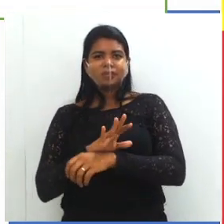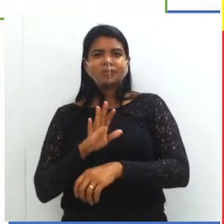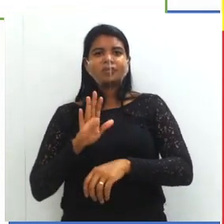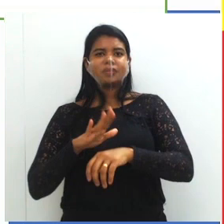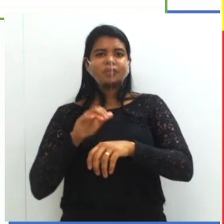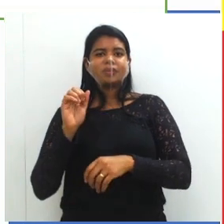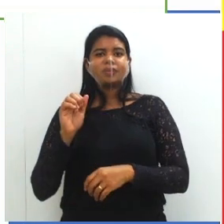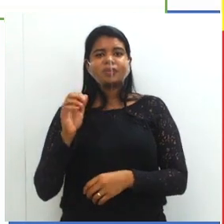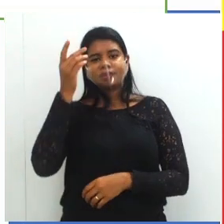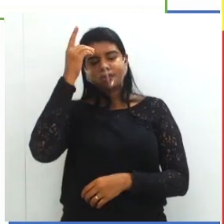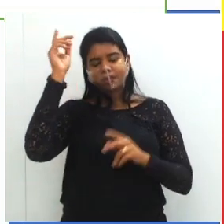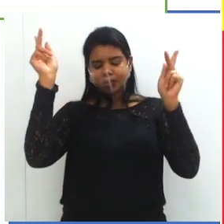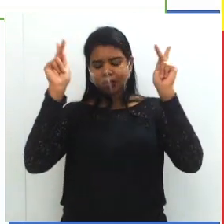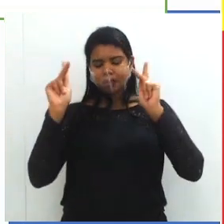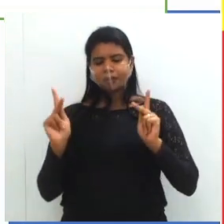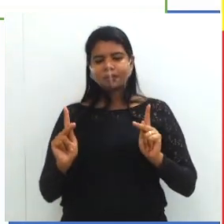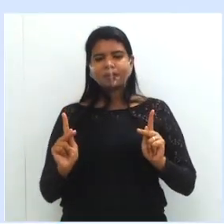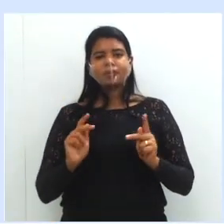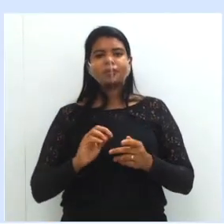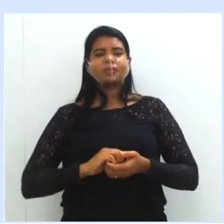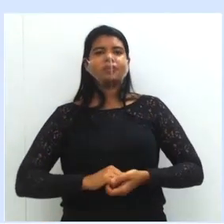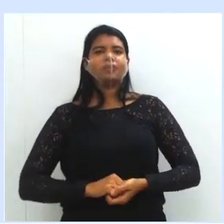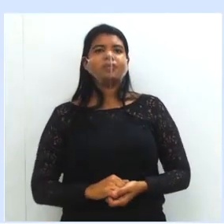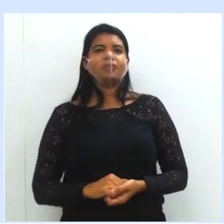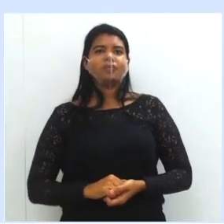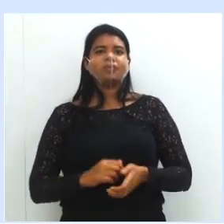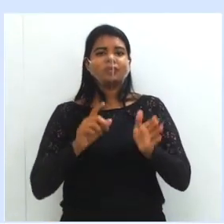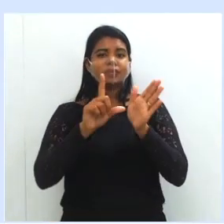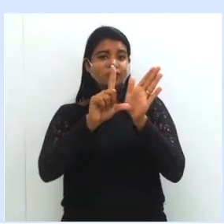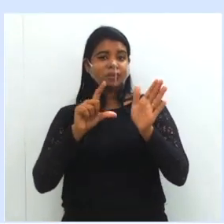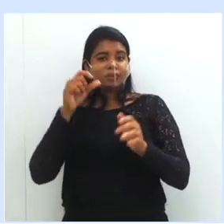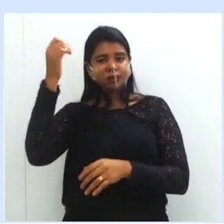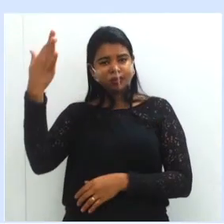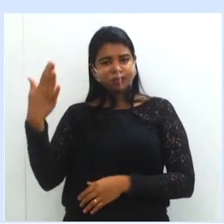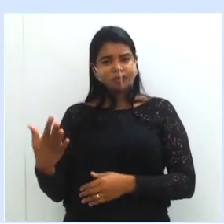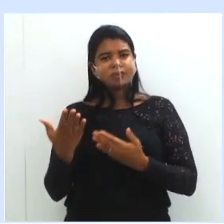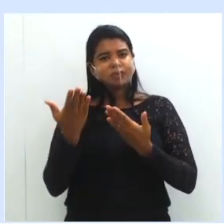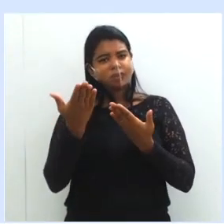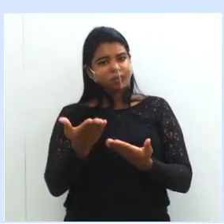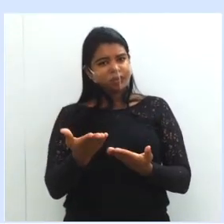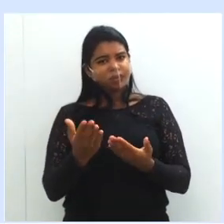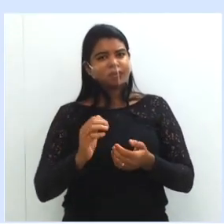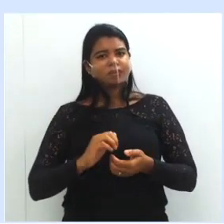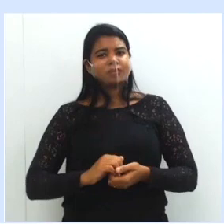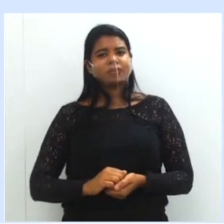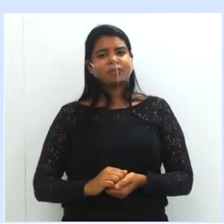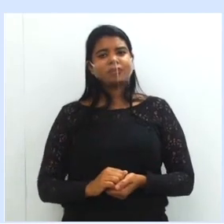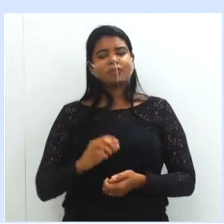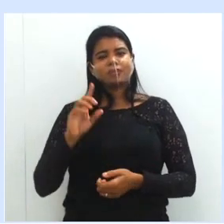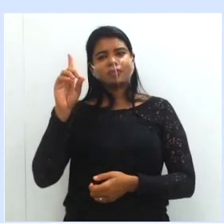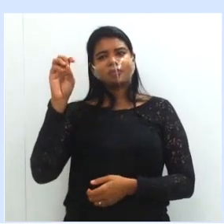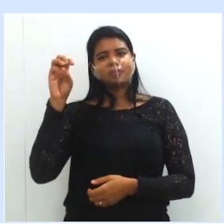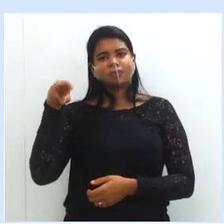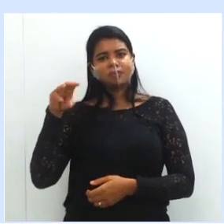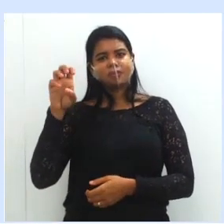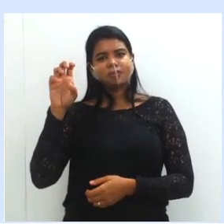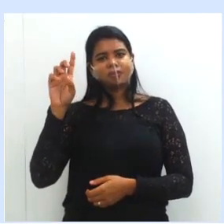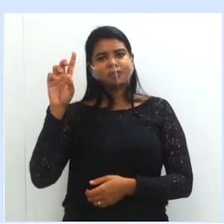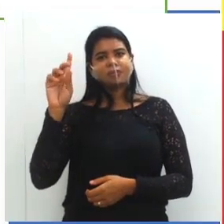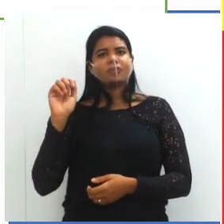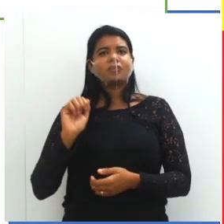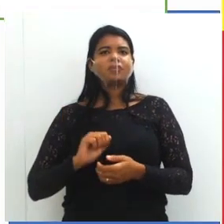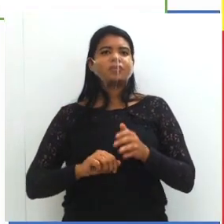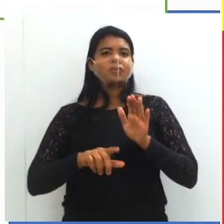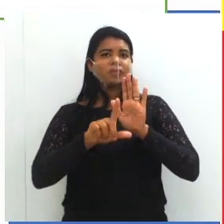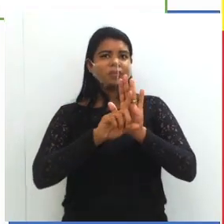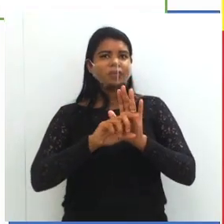de o Dom da Paz. Vejam só aqui, antes de falarmos um pouco sobre Dom Helder, escutem só, a